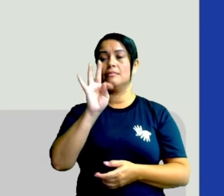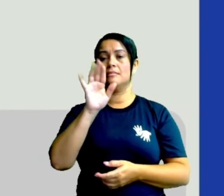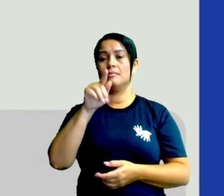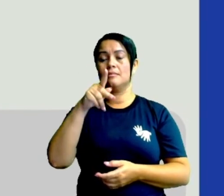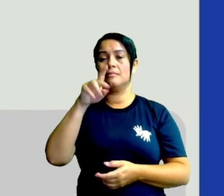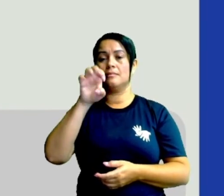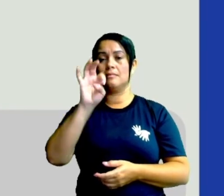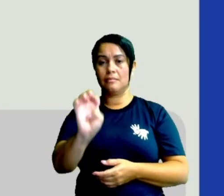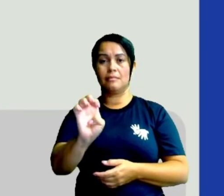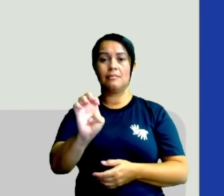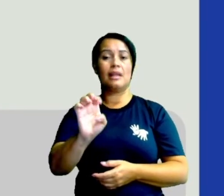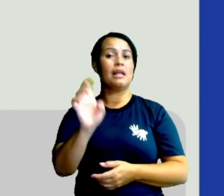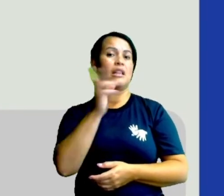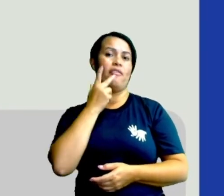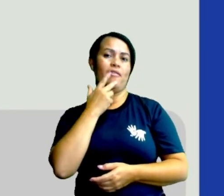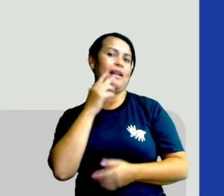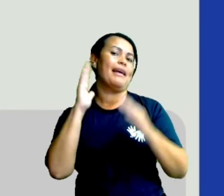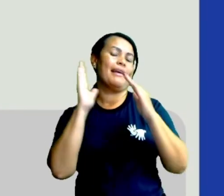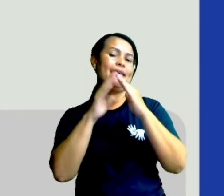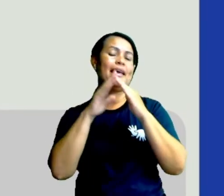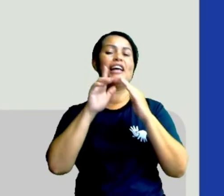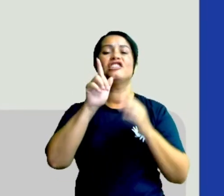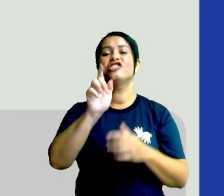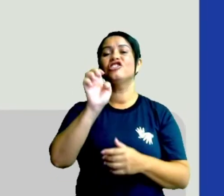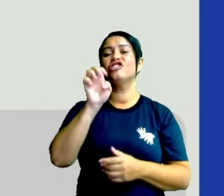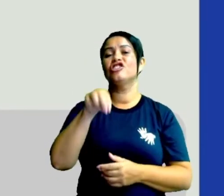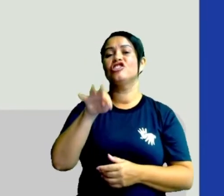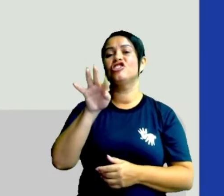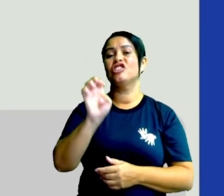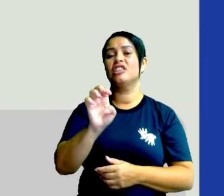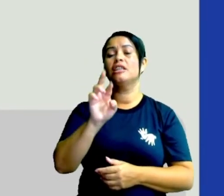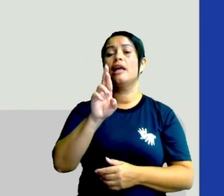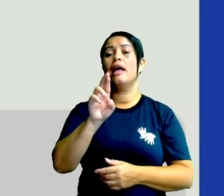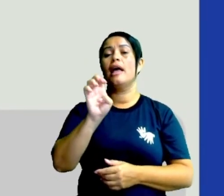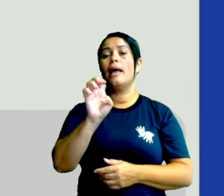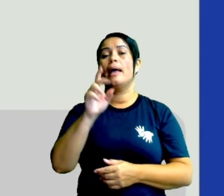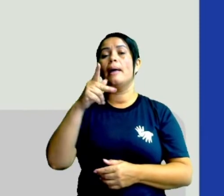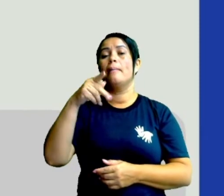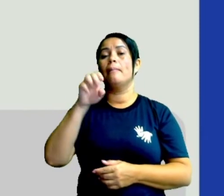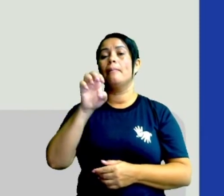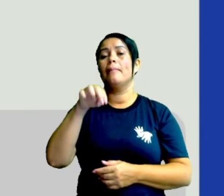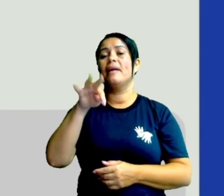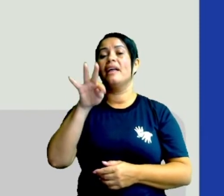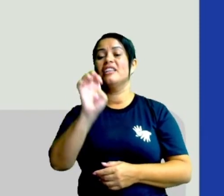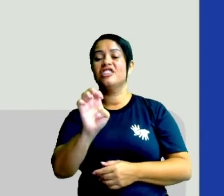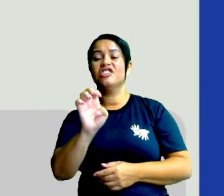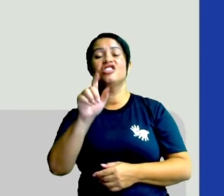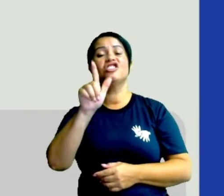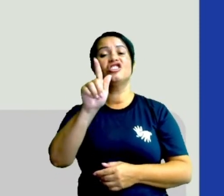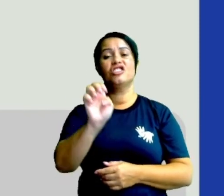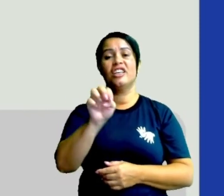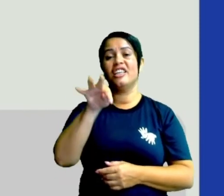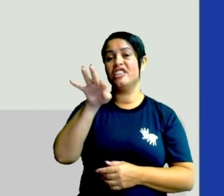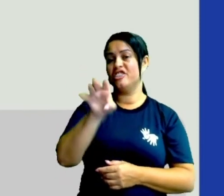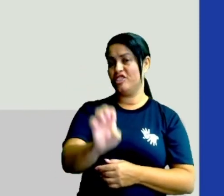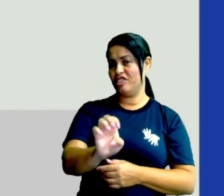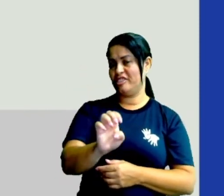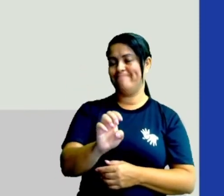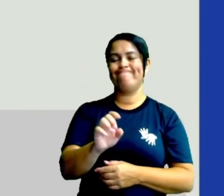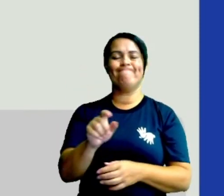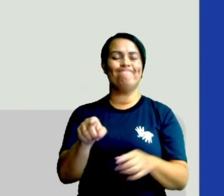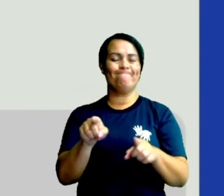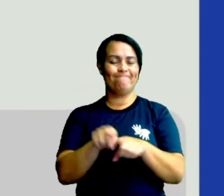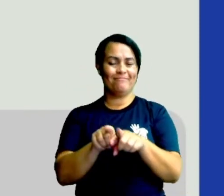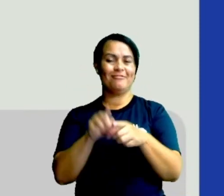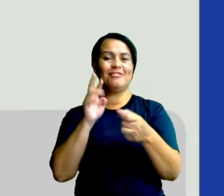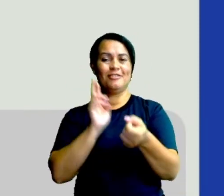falei em casa de gente repente gente também então